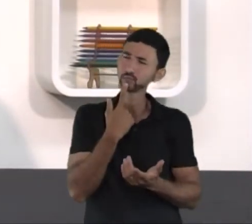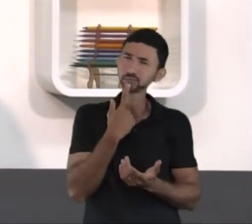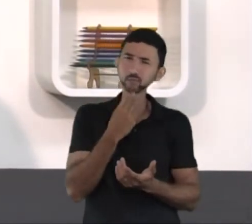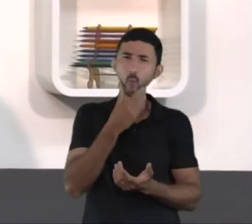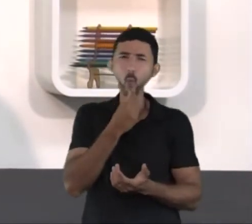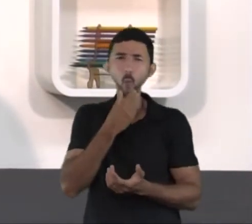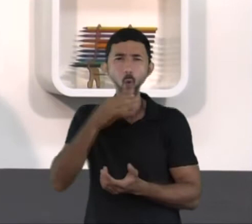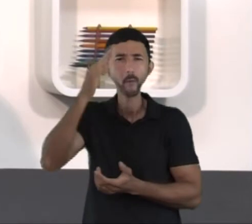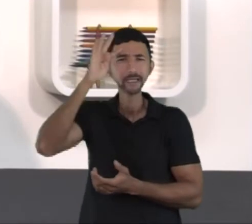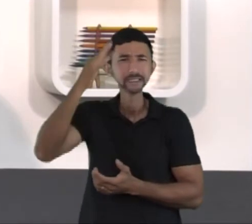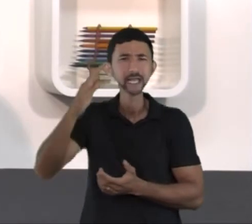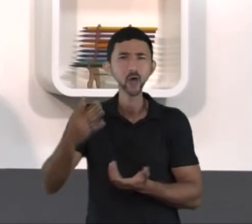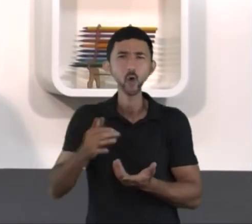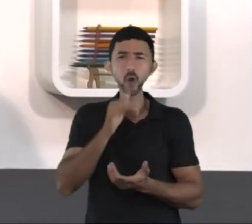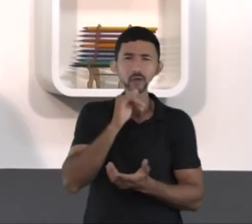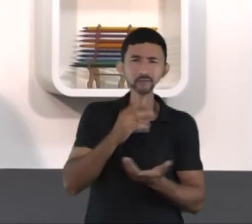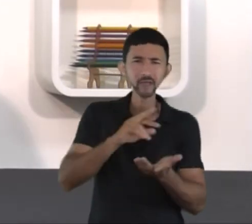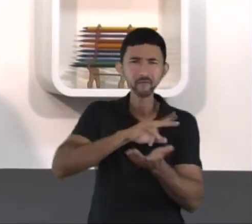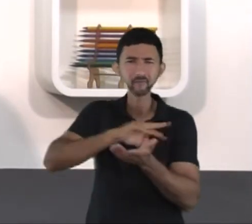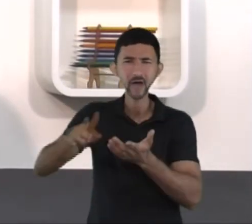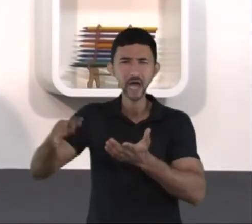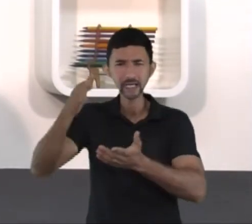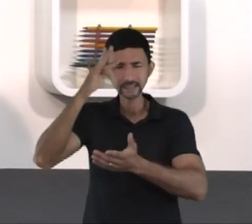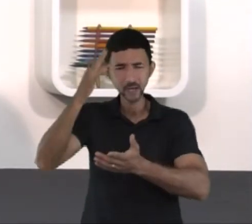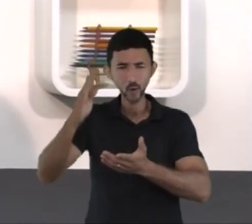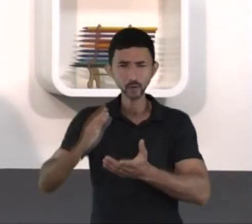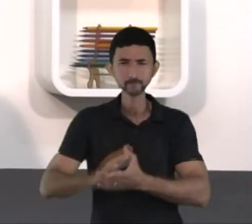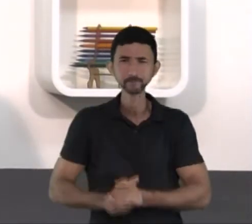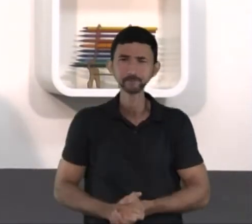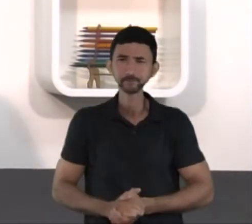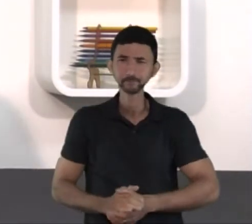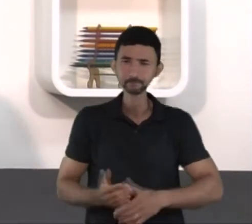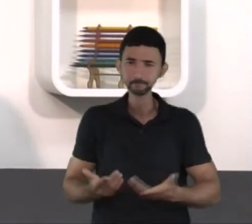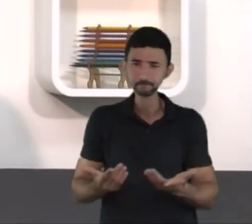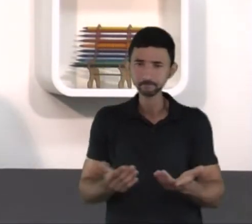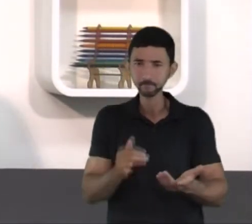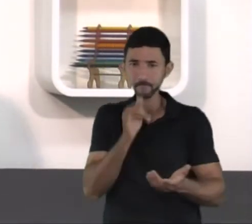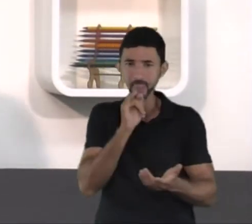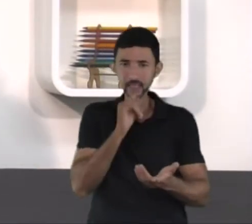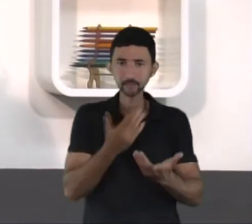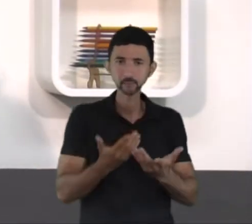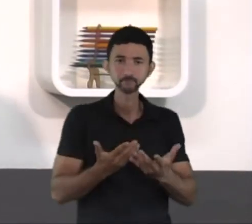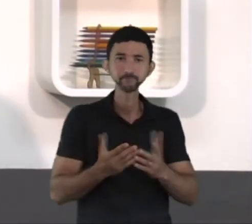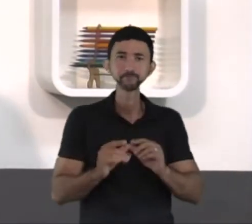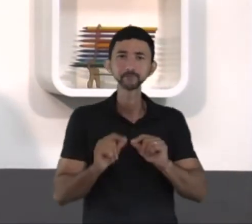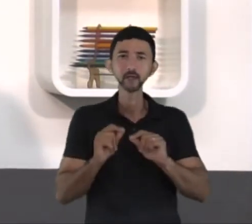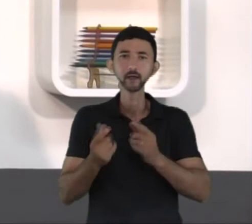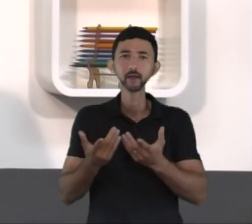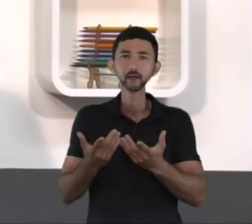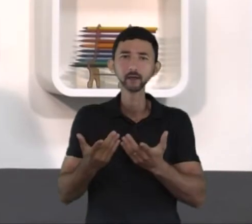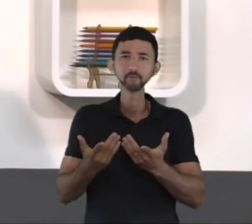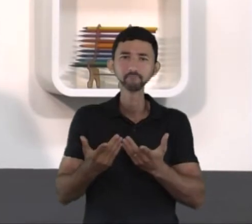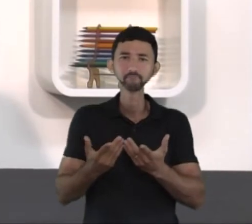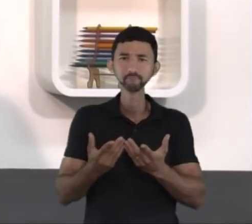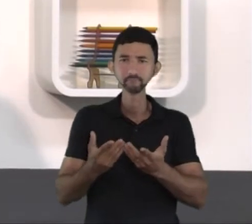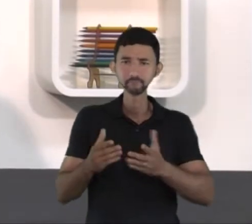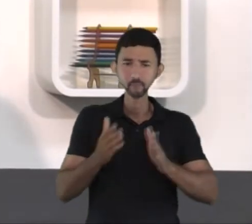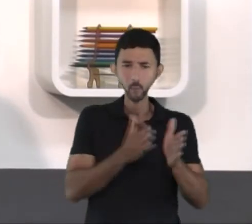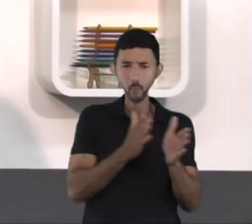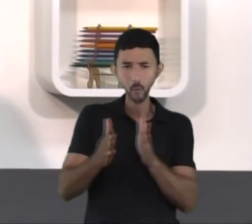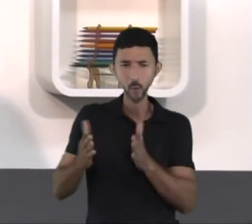né, o Karl Marx e o Friedrich Engels foram os expoentes maiores dessa corrente